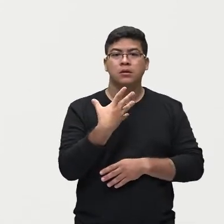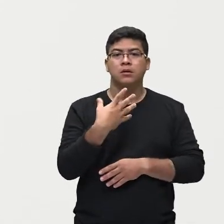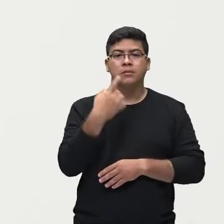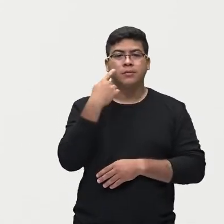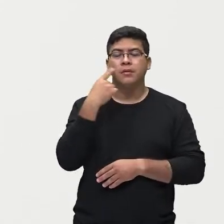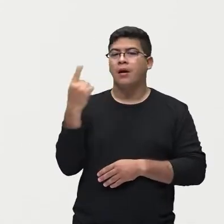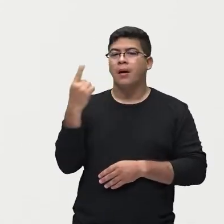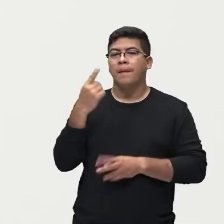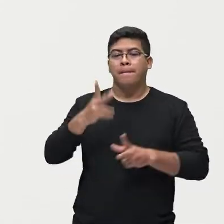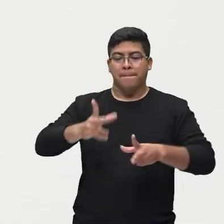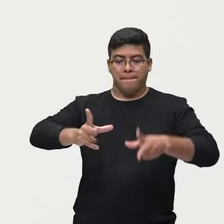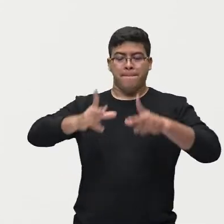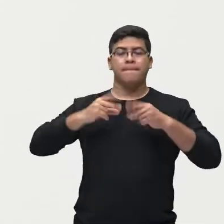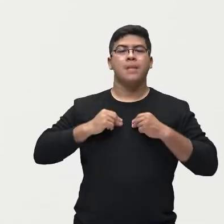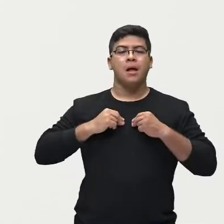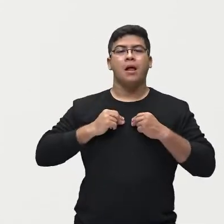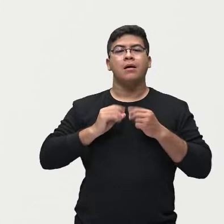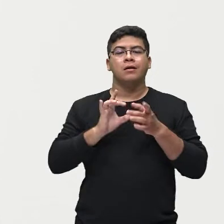desejos.